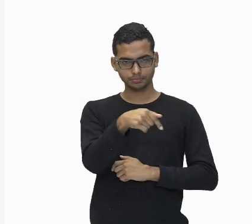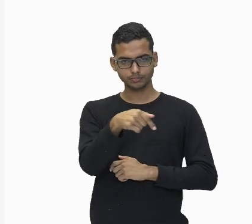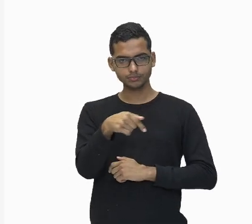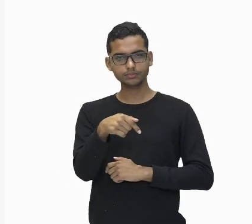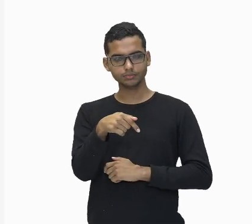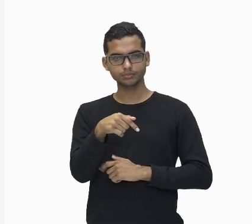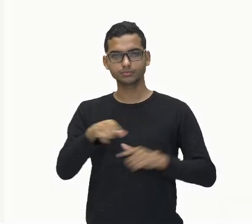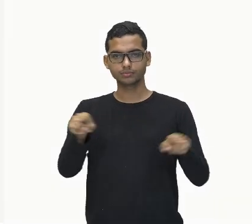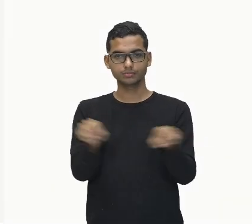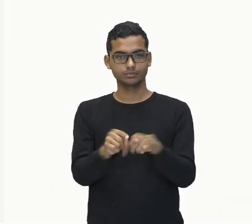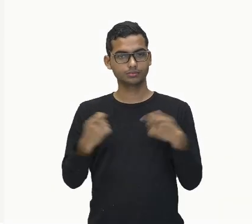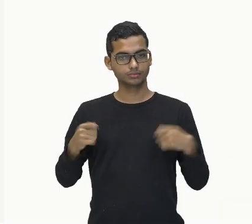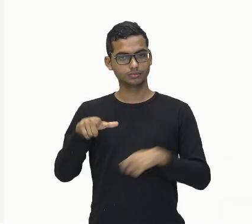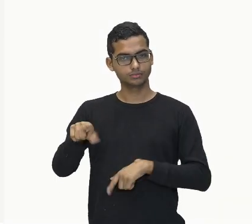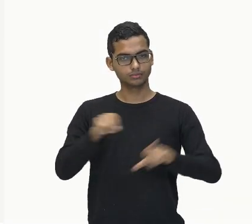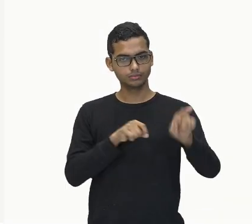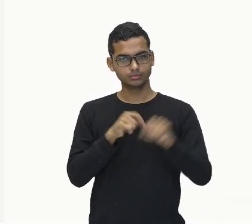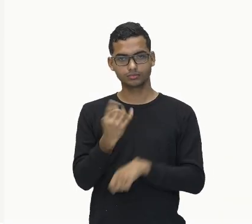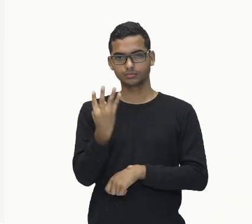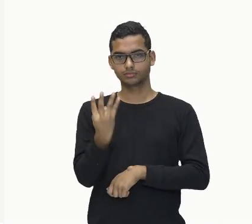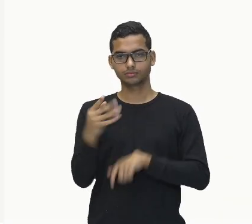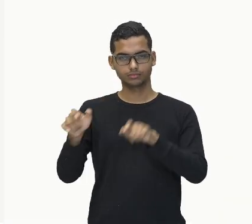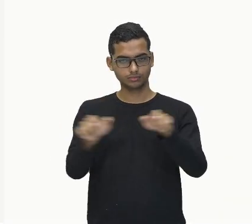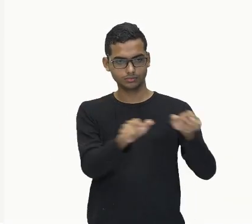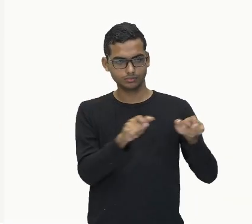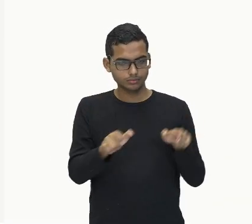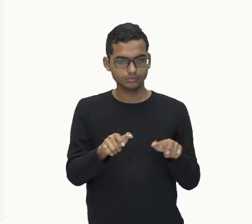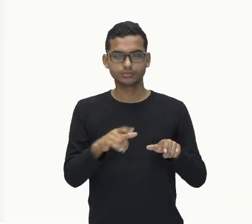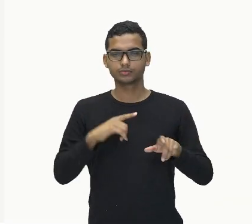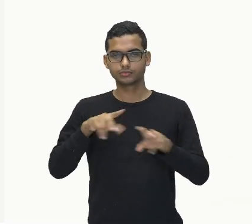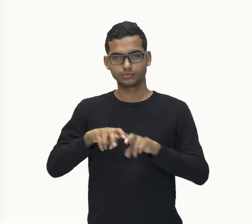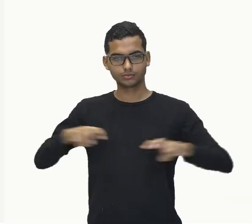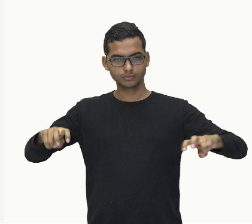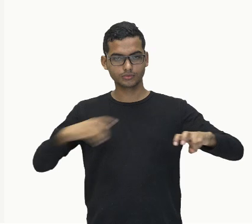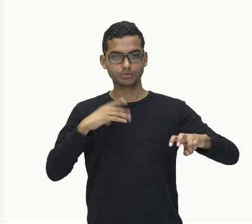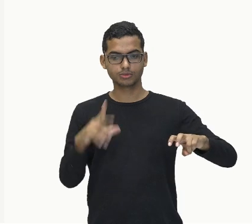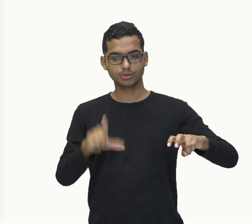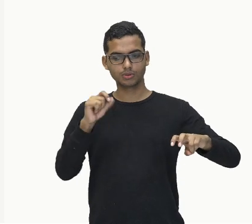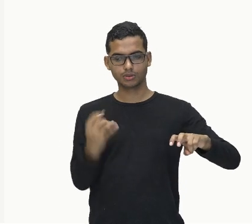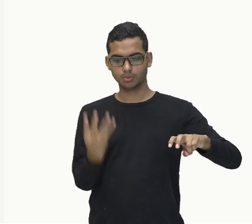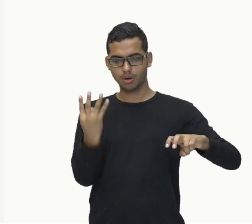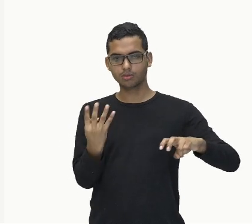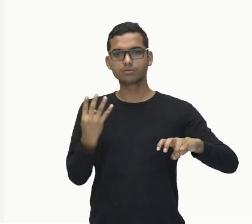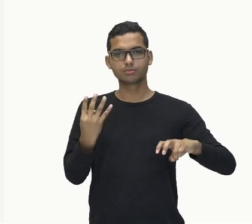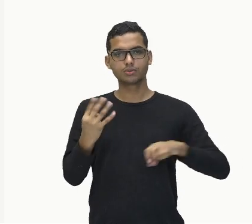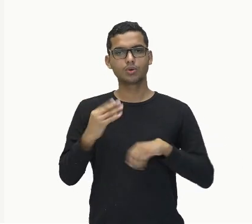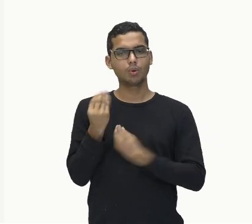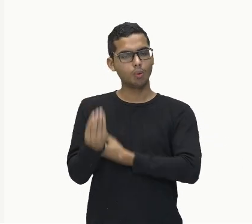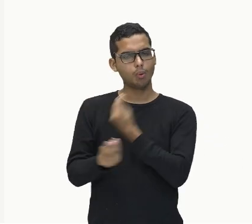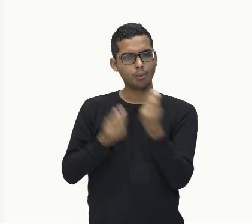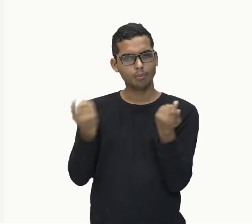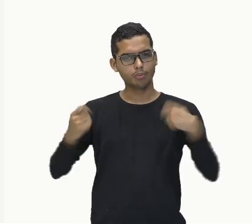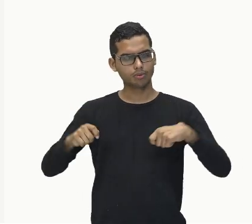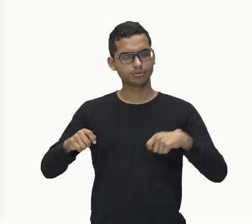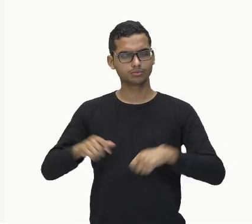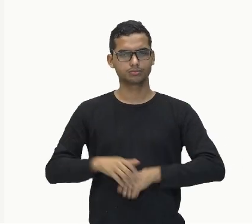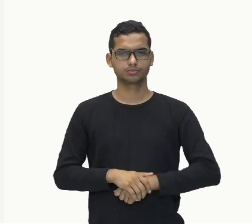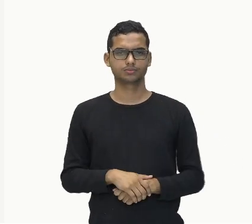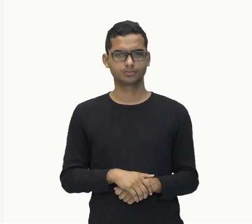4 lugares entre os existentes. De quantas formas isso pode ser feito? Então, vejam